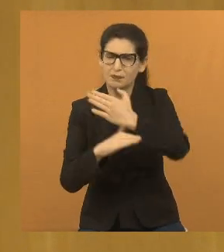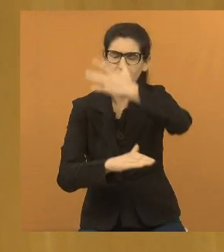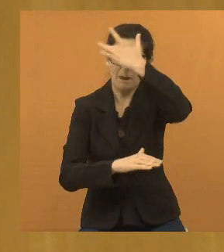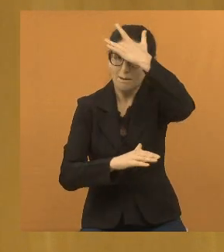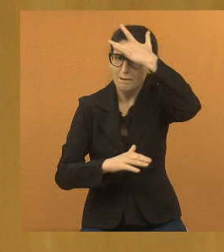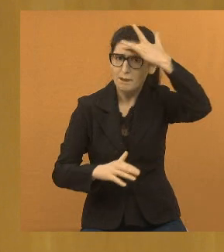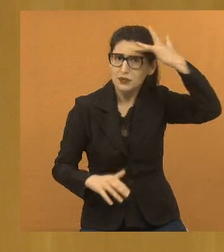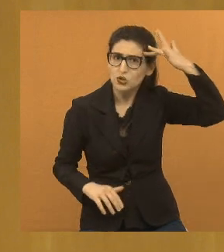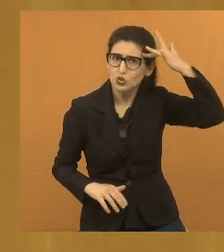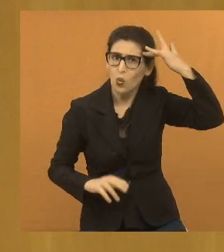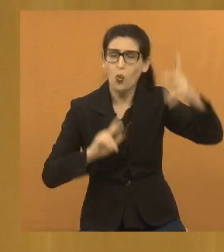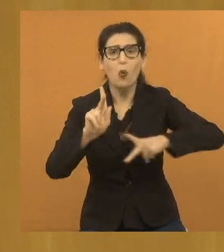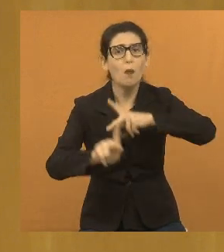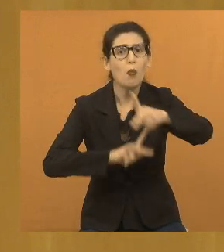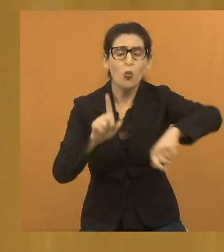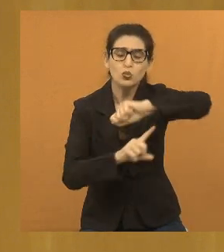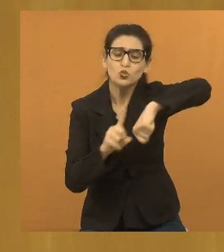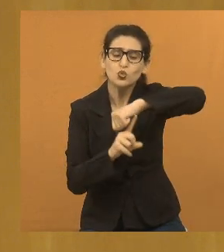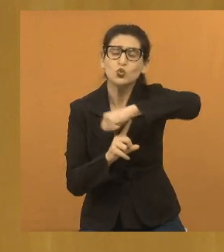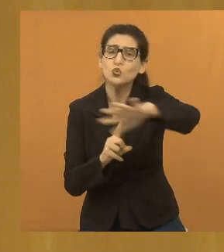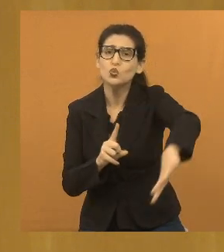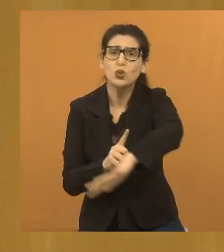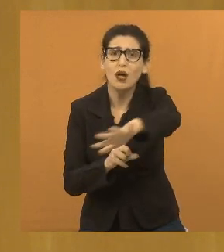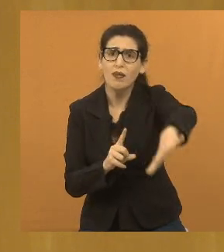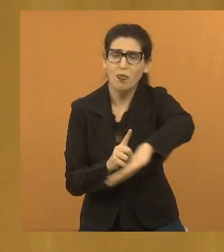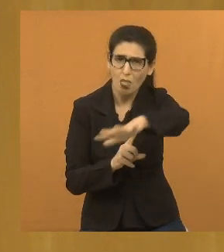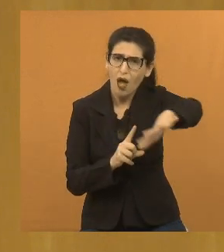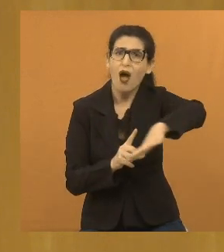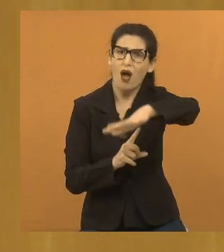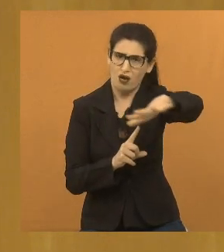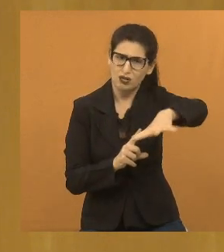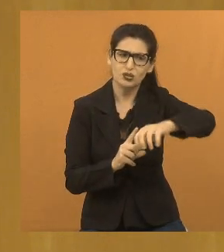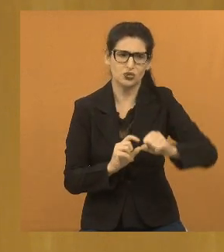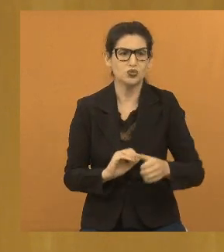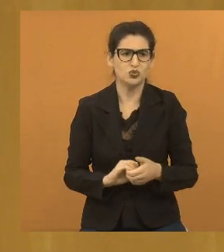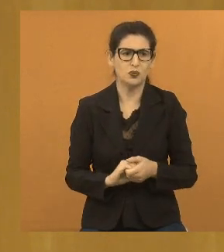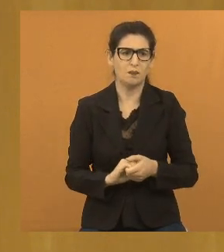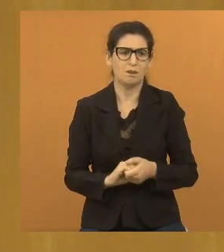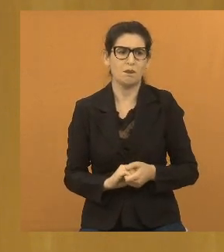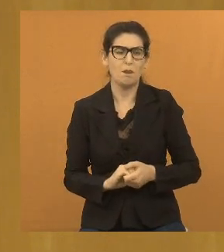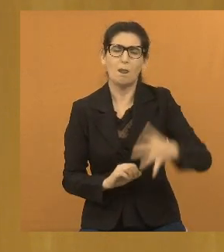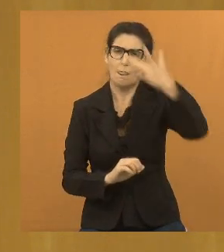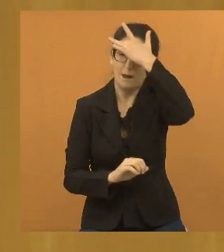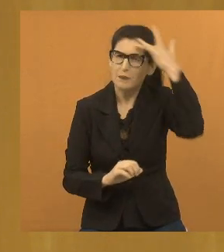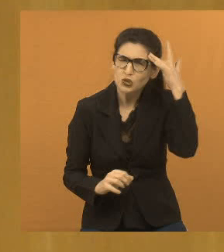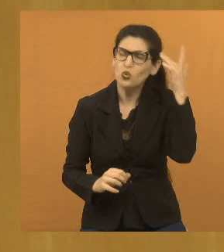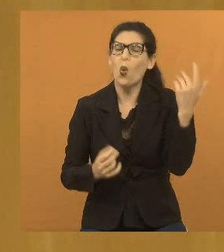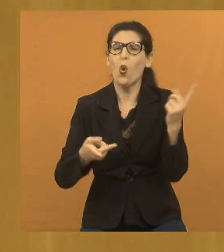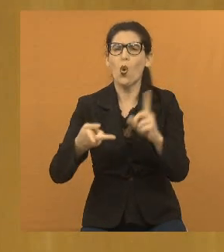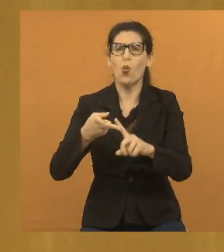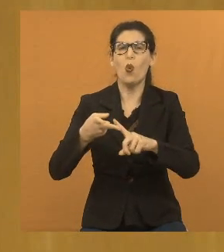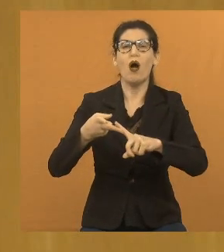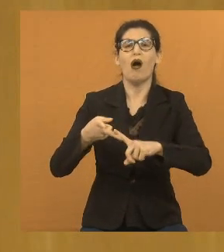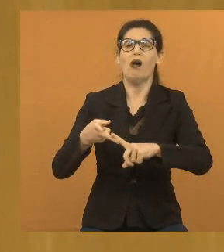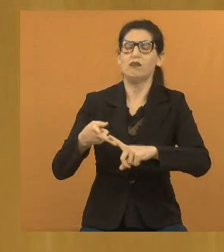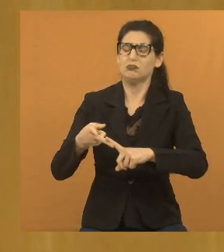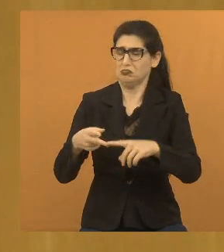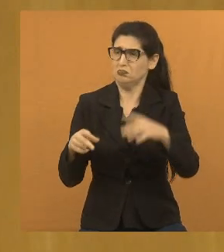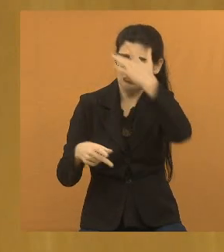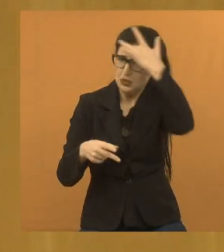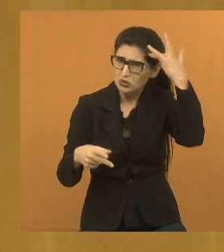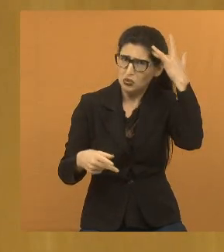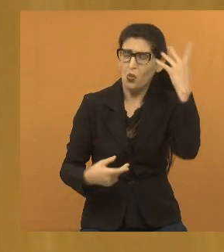demanda a participação de toda a sociedade, sejam a organização da sociedade civil, empresários, membros